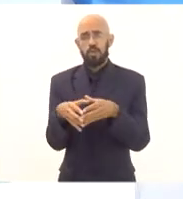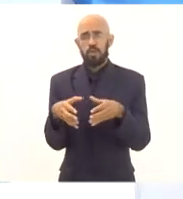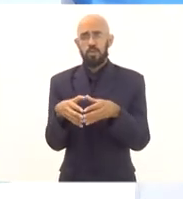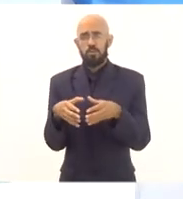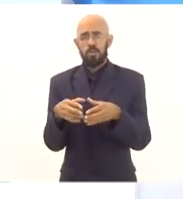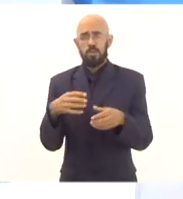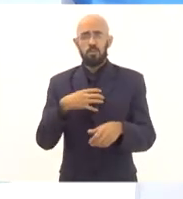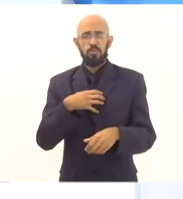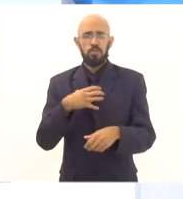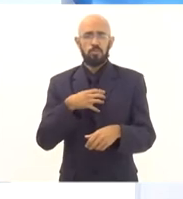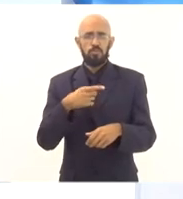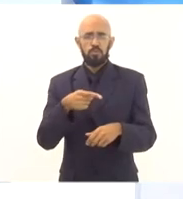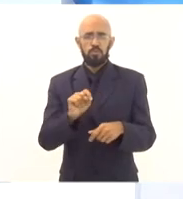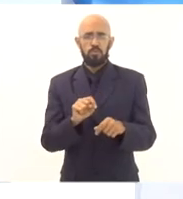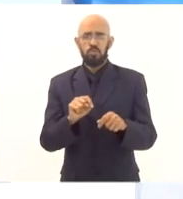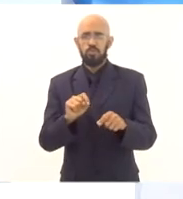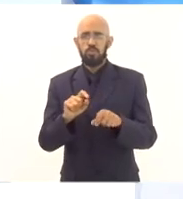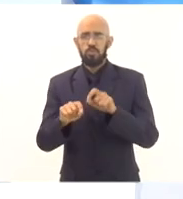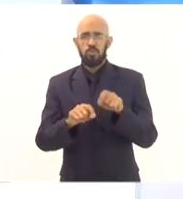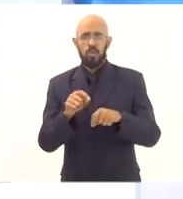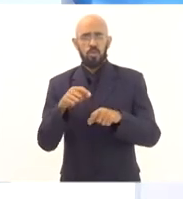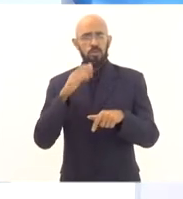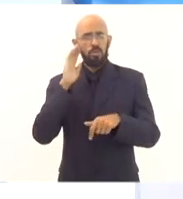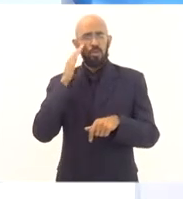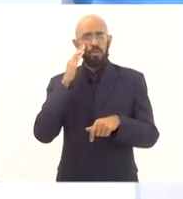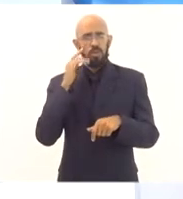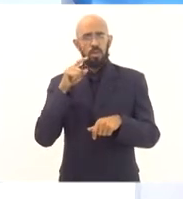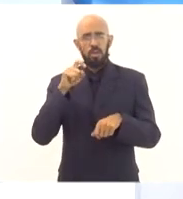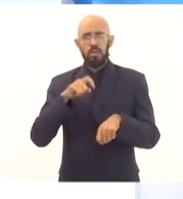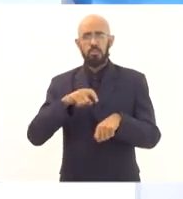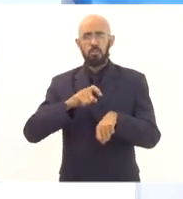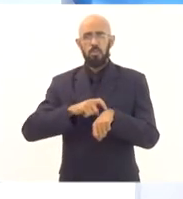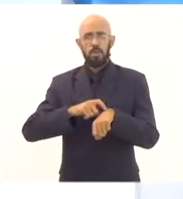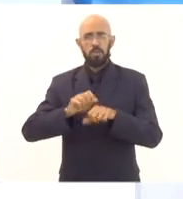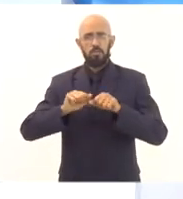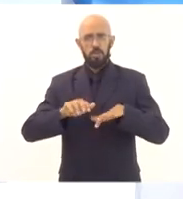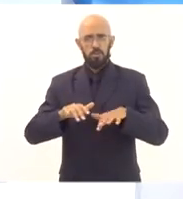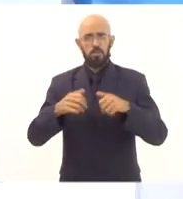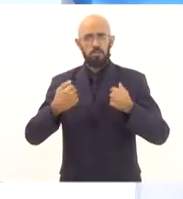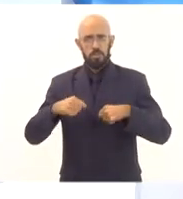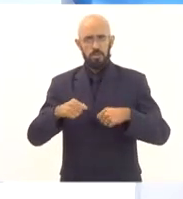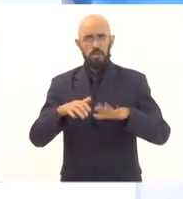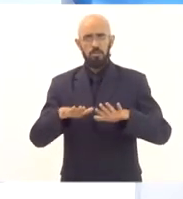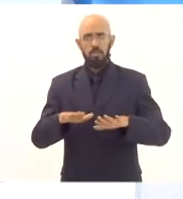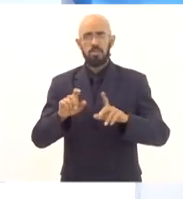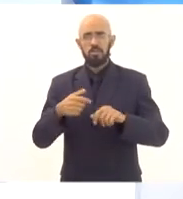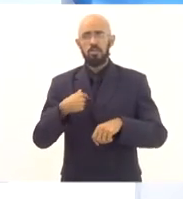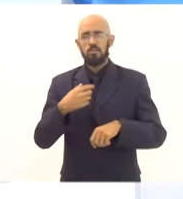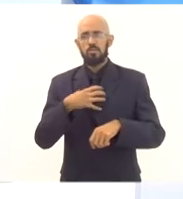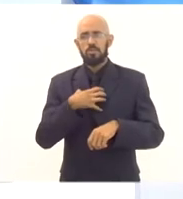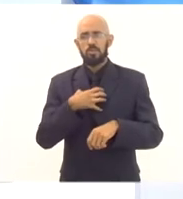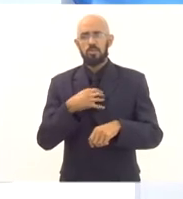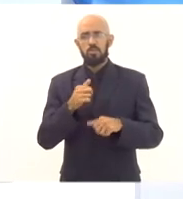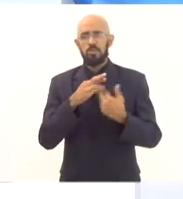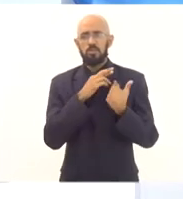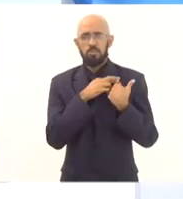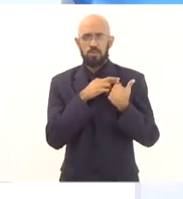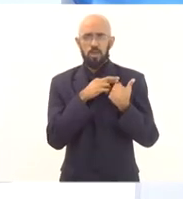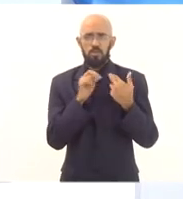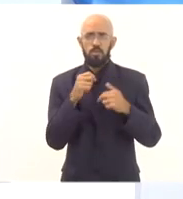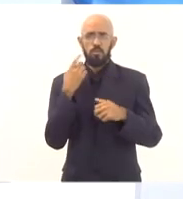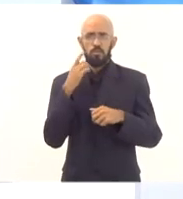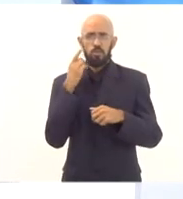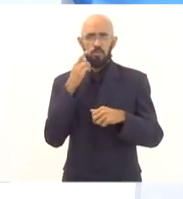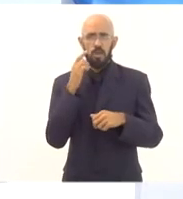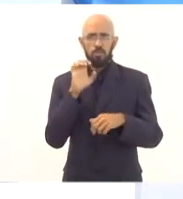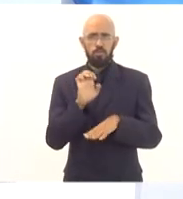e entender que aquilo naquele momento da pandemia era muito necessário mas eu me sinto muito responsável como